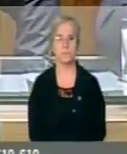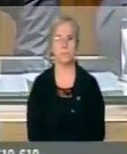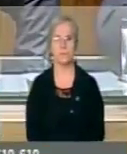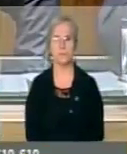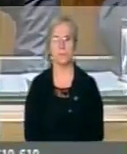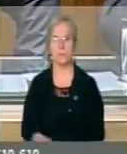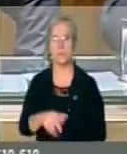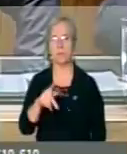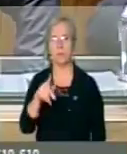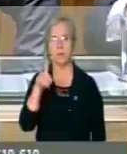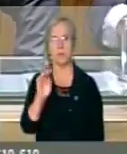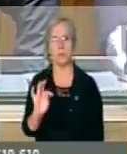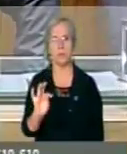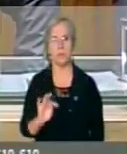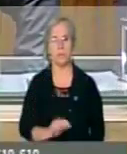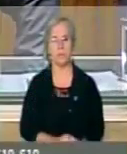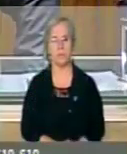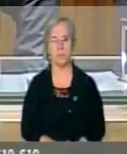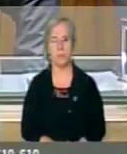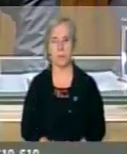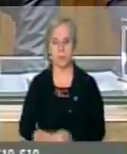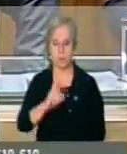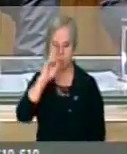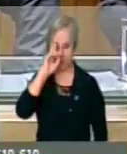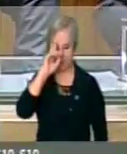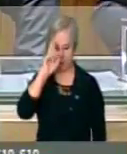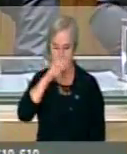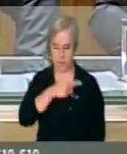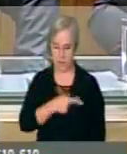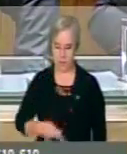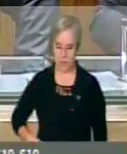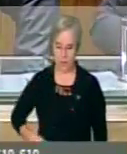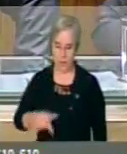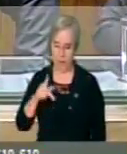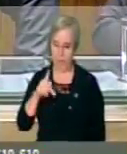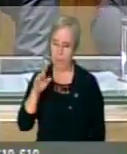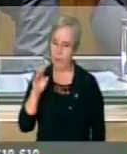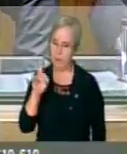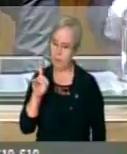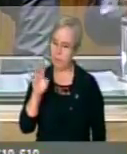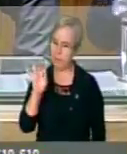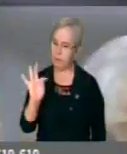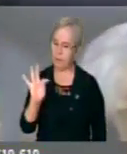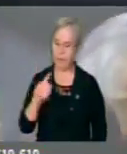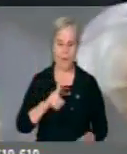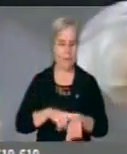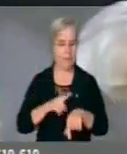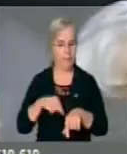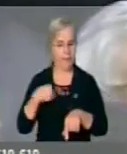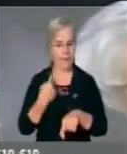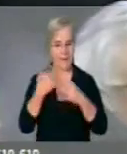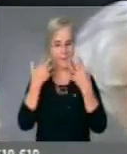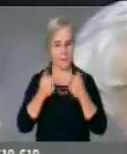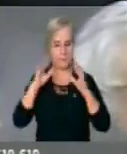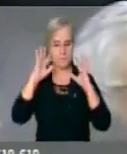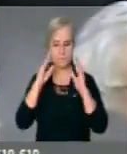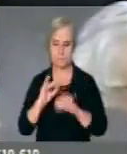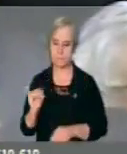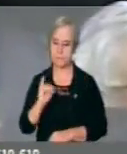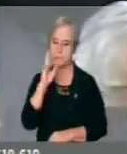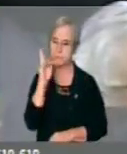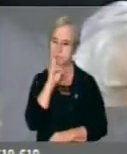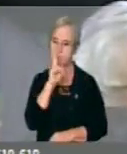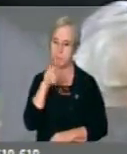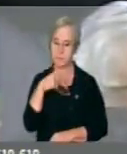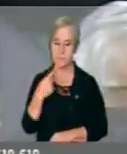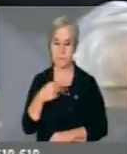Como vota o PDT? Senhor presidente, o PDT, ao reconhecer a relevância e urgência dessa